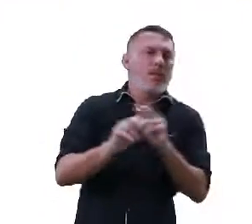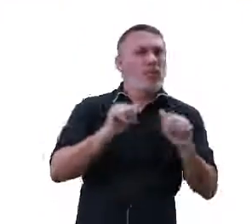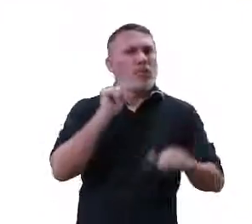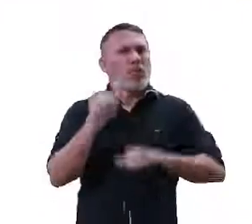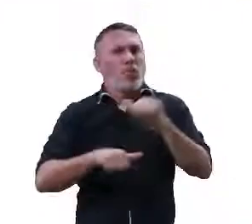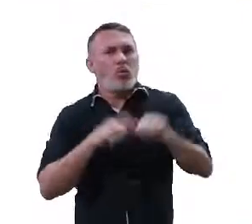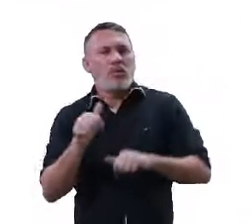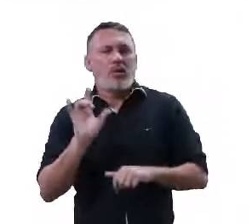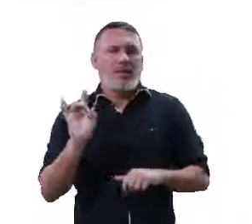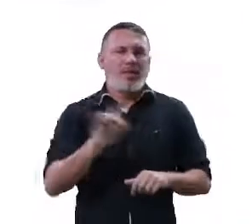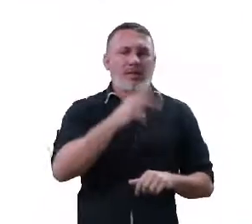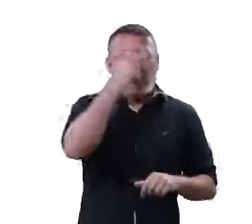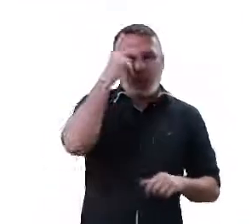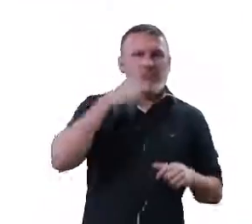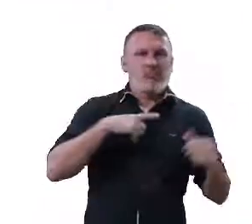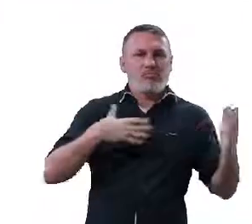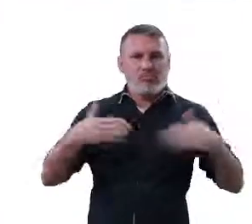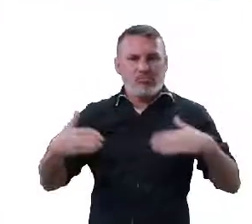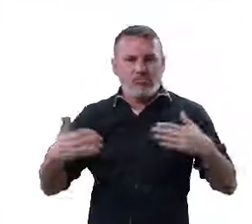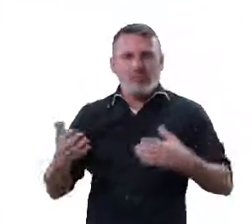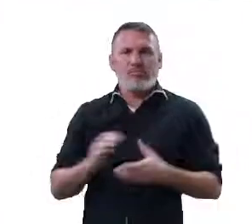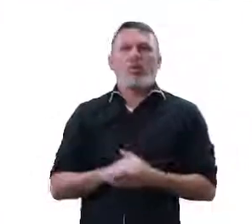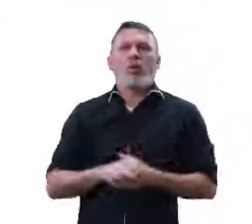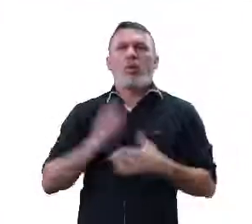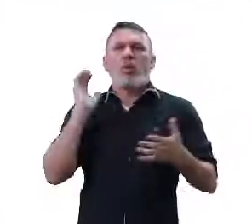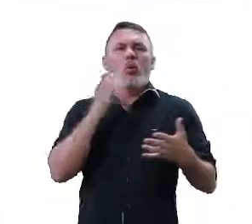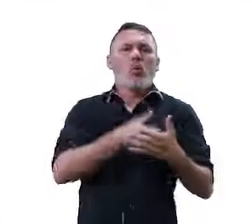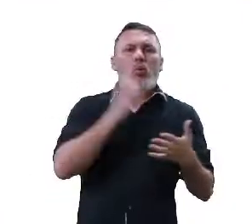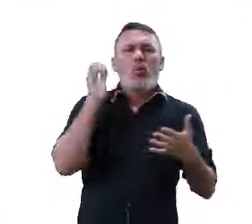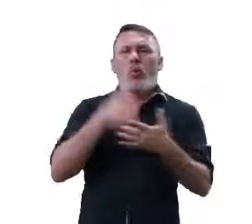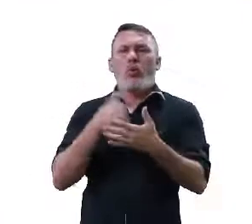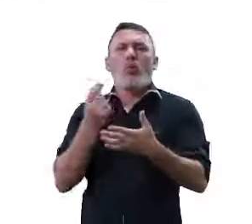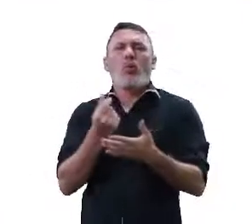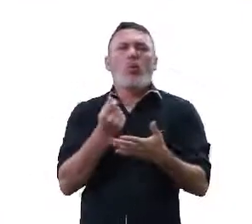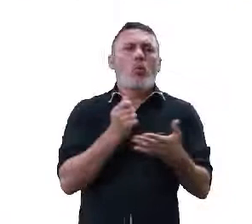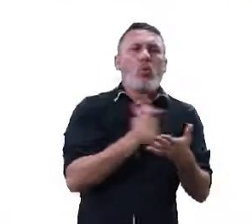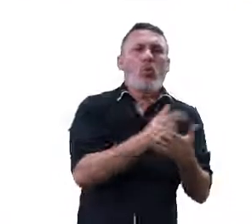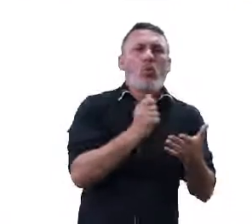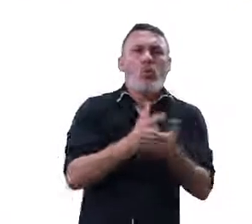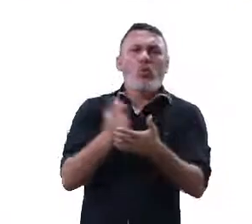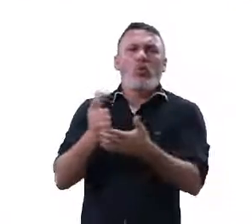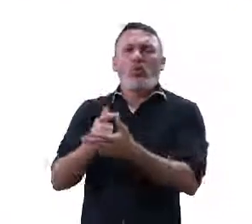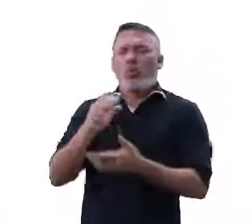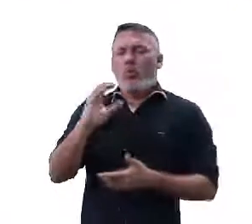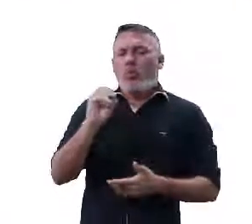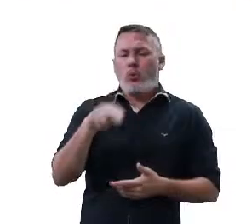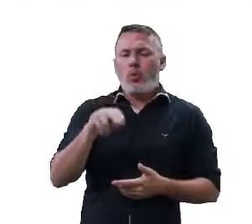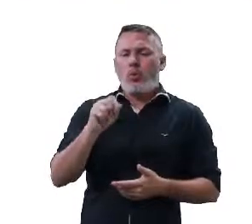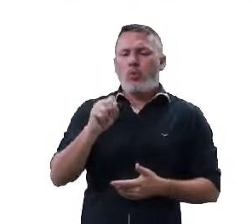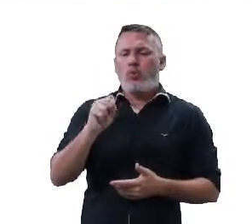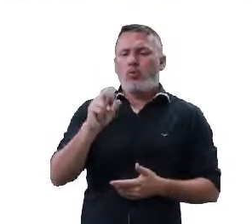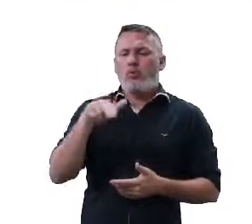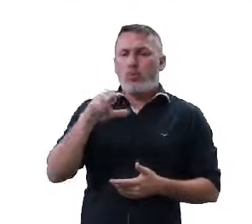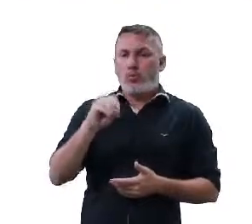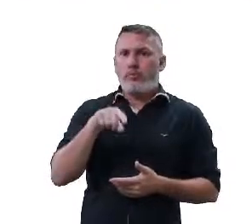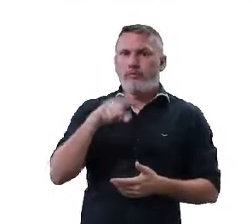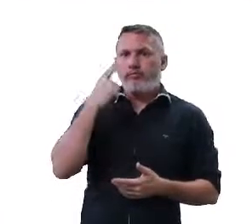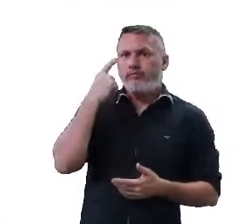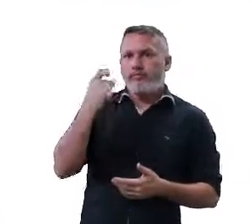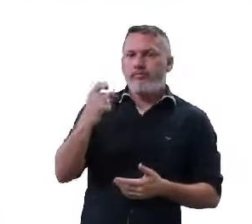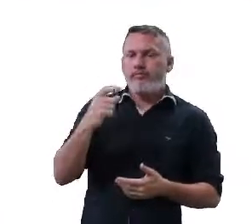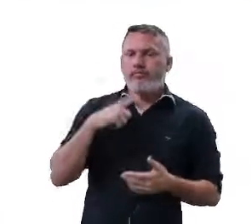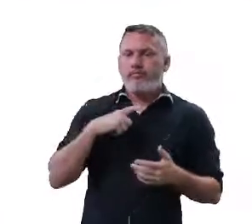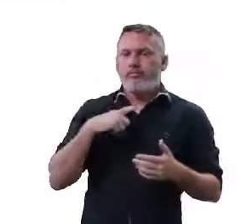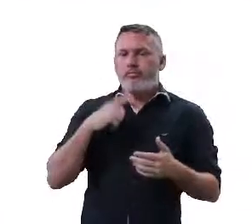transformações, à maneira como os indivíduos produzem. Consumo é um ponto bastante interessante porque entra